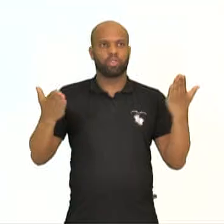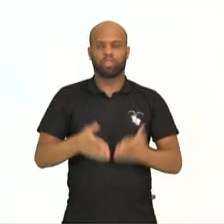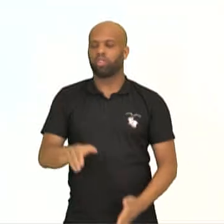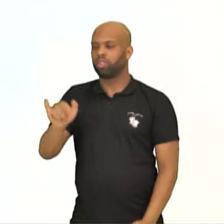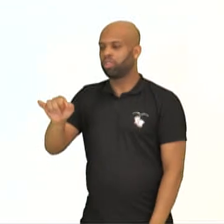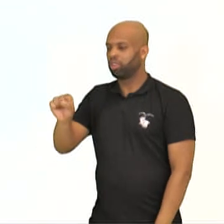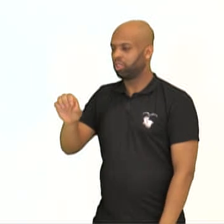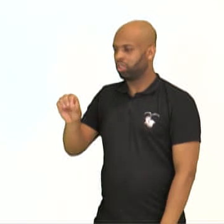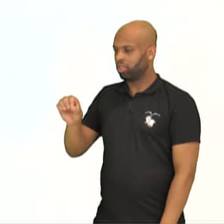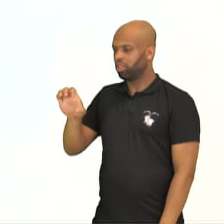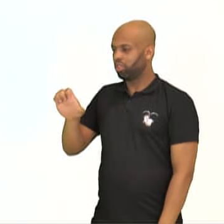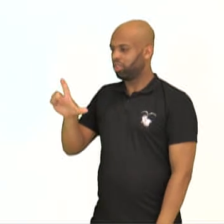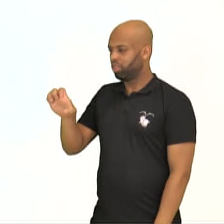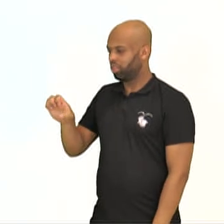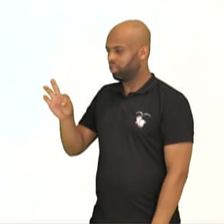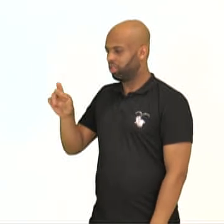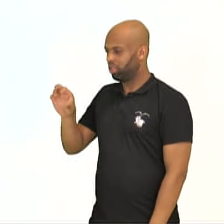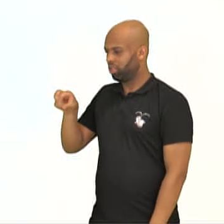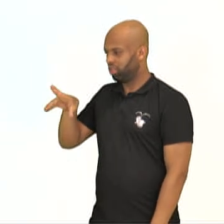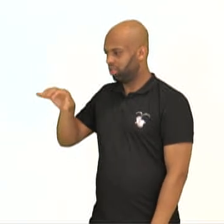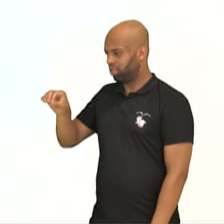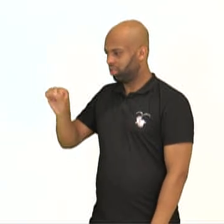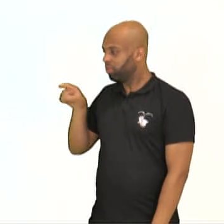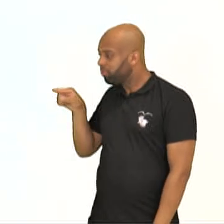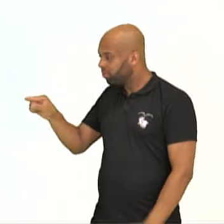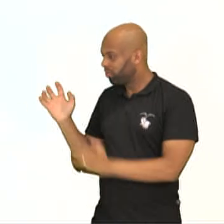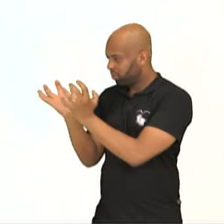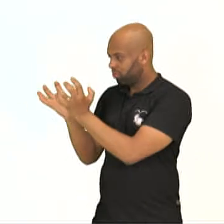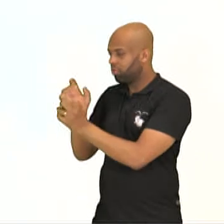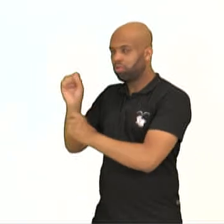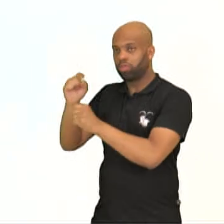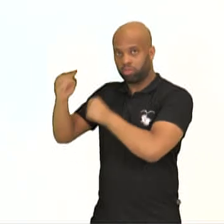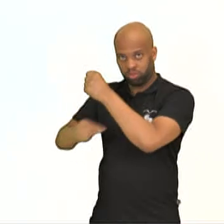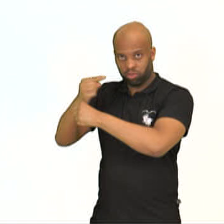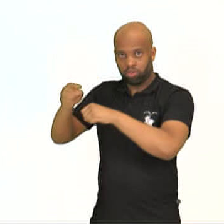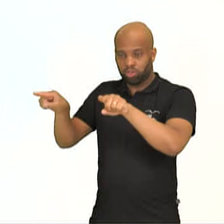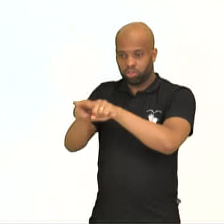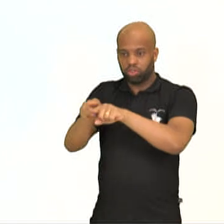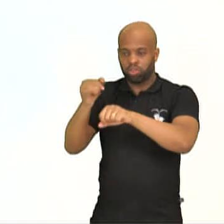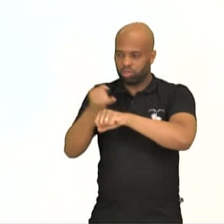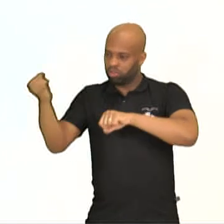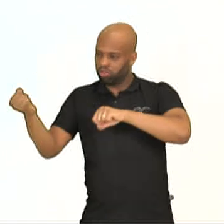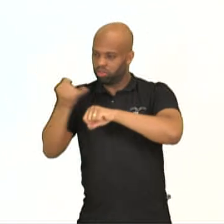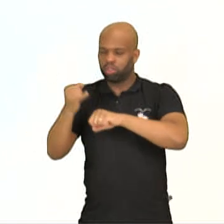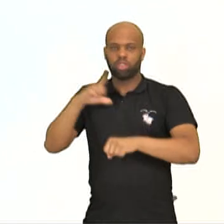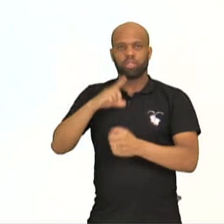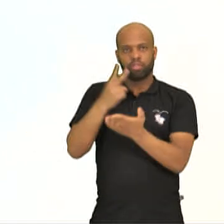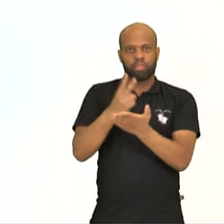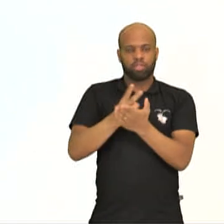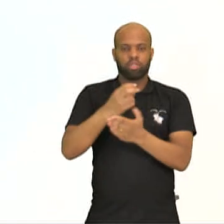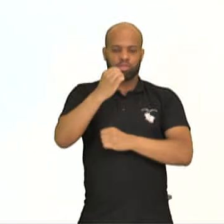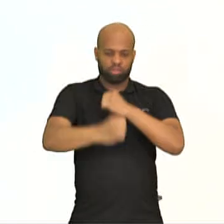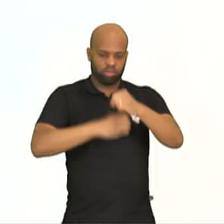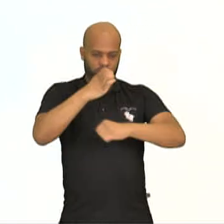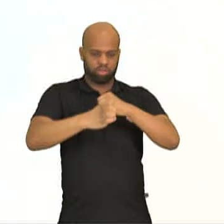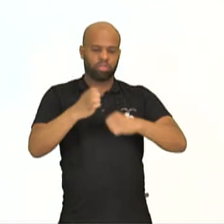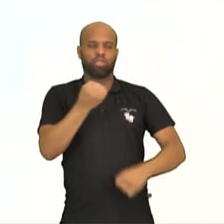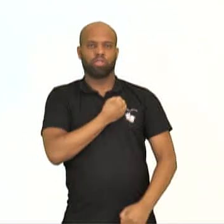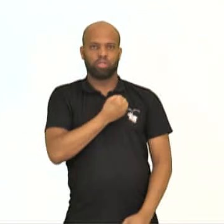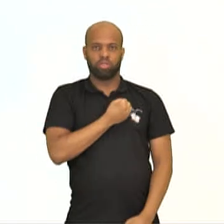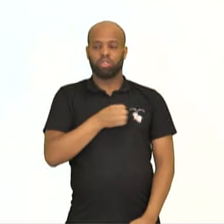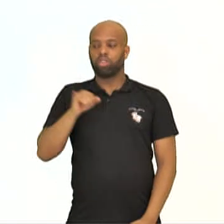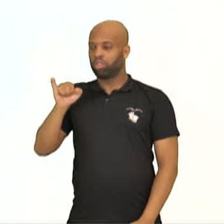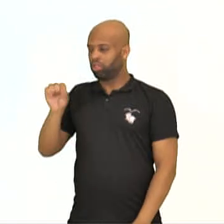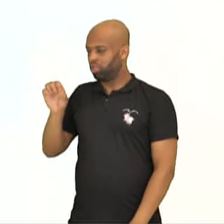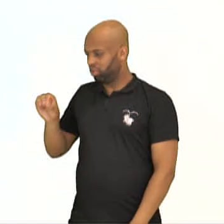Agora, os isoeletrônicos são átomos ou íons que possuem o mesmo número de elétrons. Então, iso